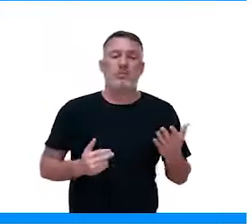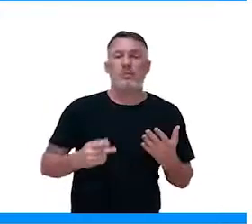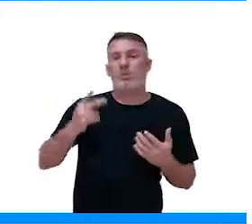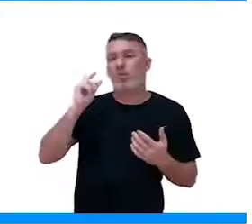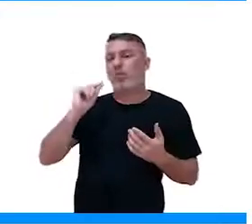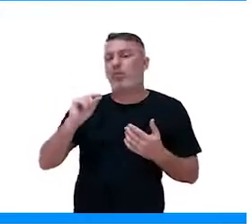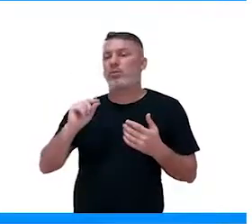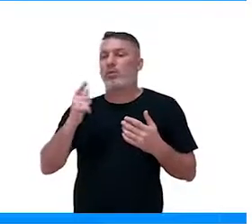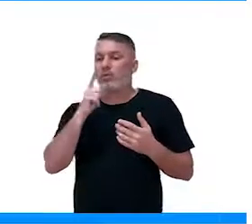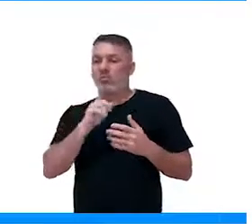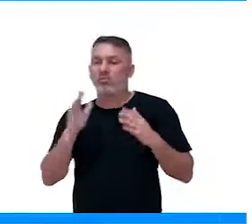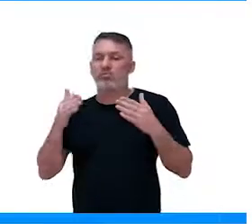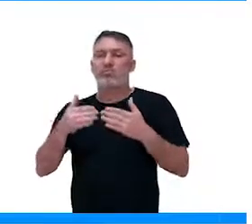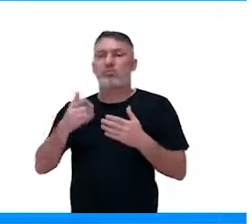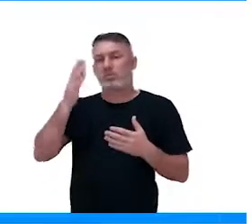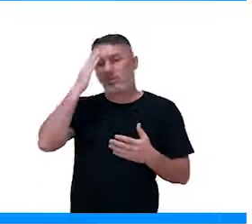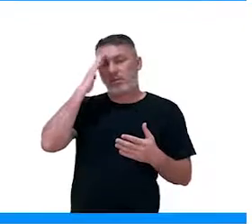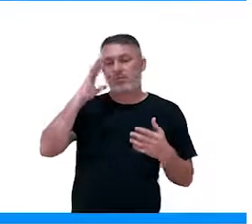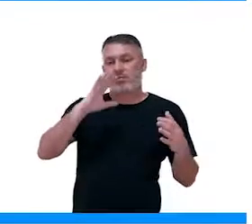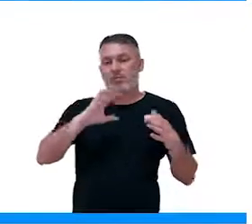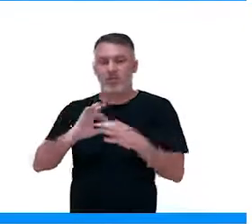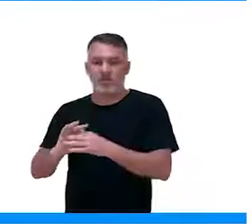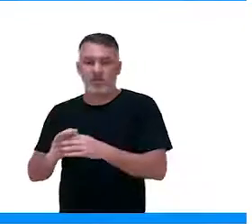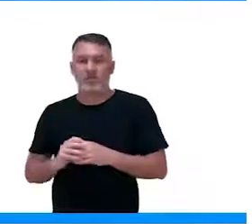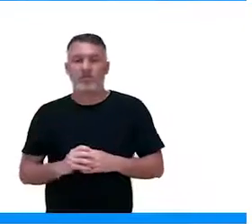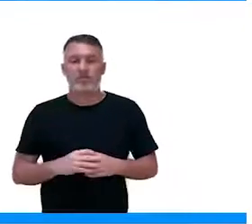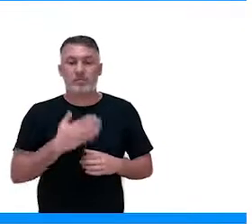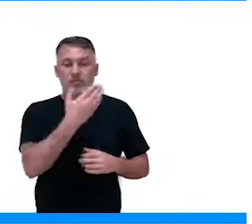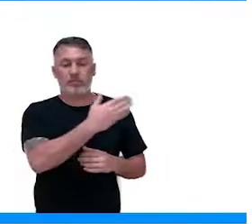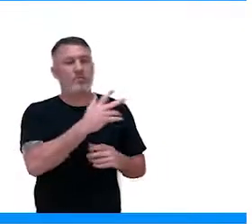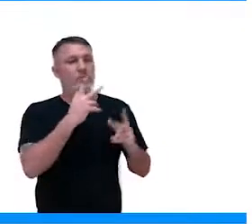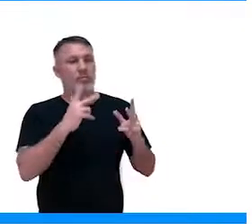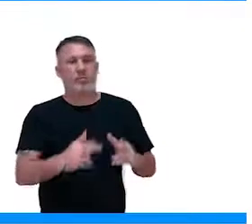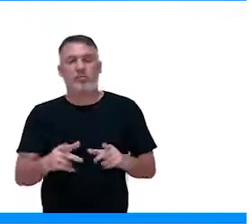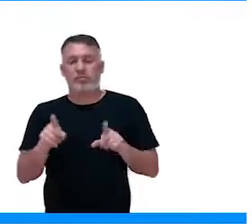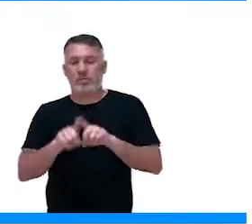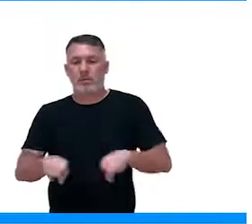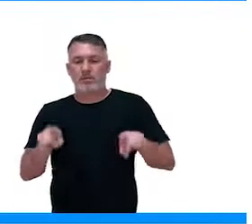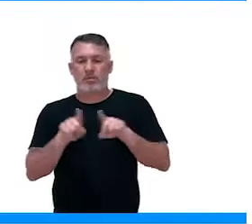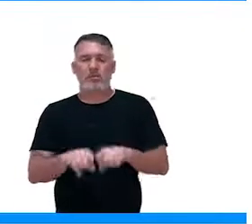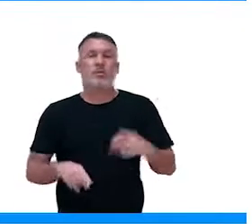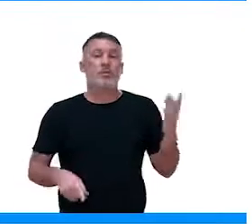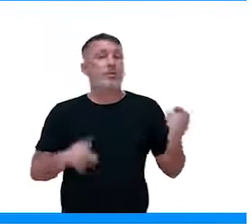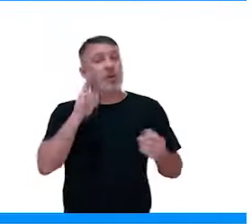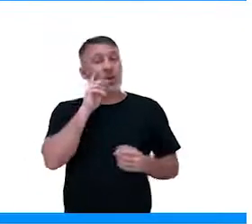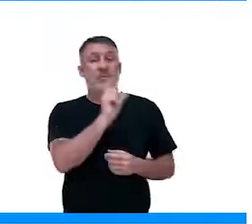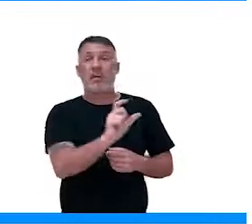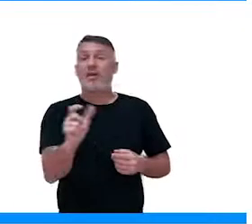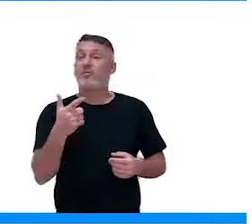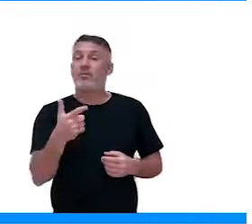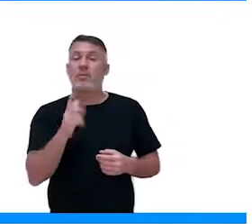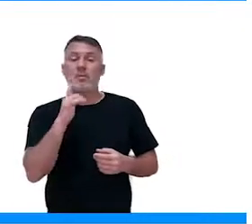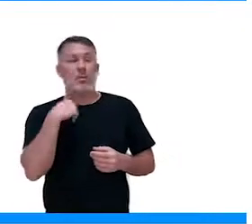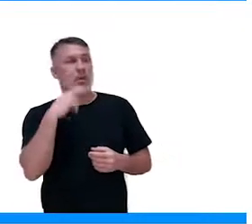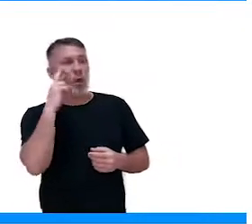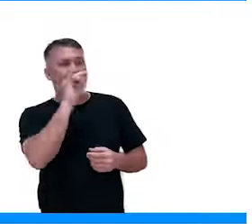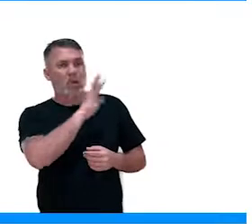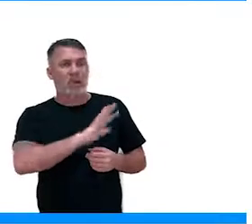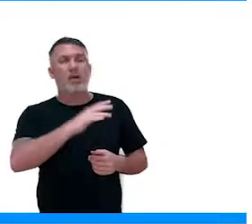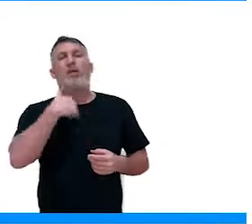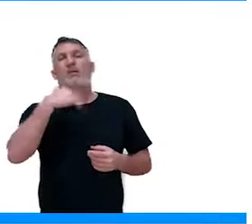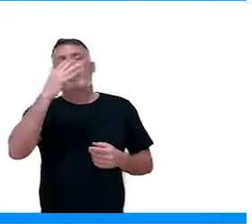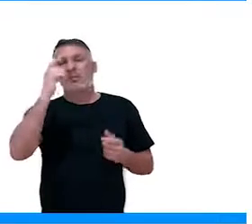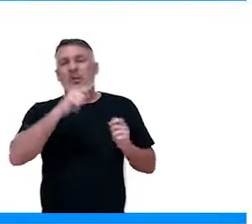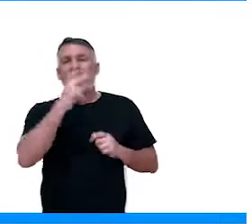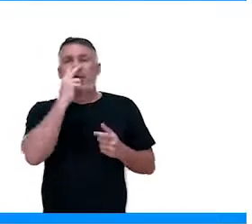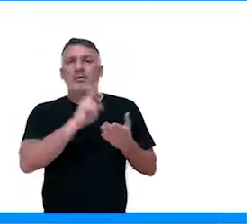né? Para poder interpretar alguma coisa. Aqui, a mesma coisa. Eu não tenho palavra nenhuma, mas ao mesmo tempo eu